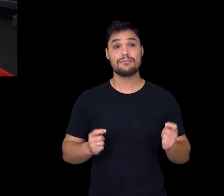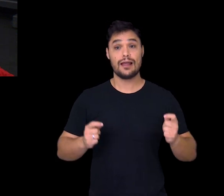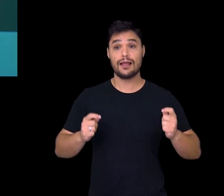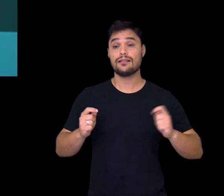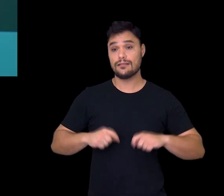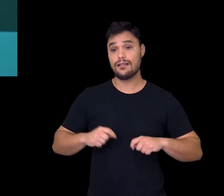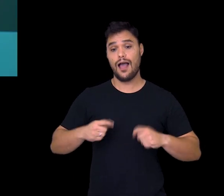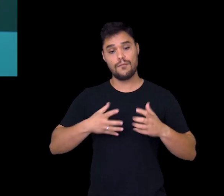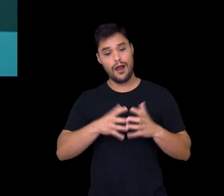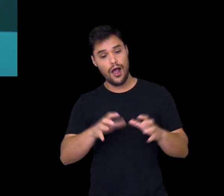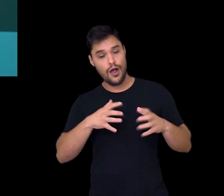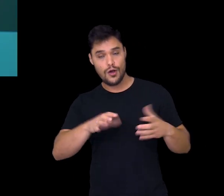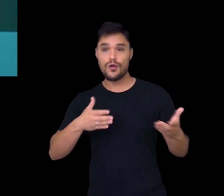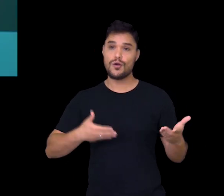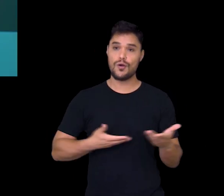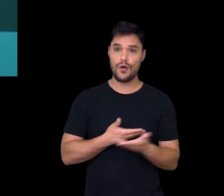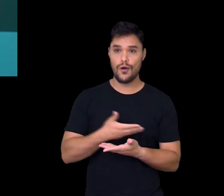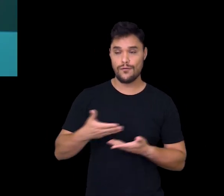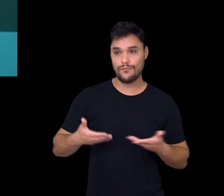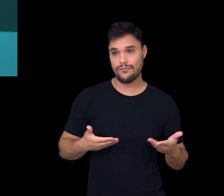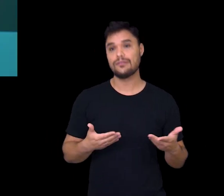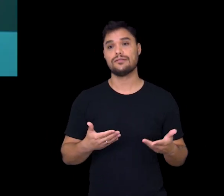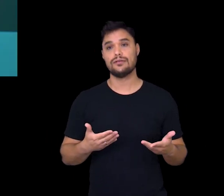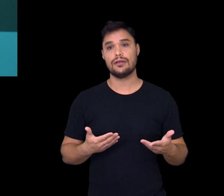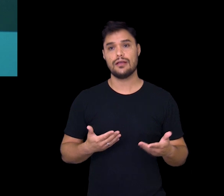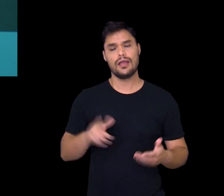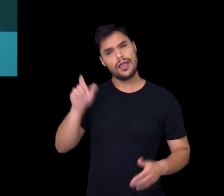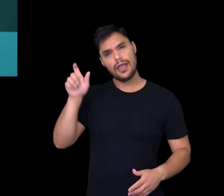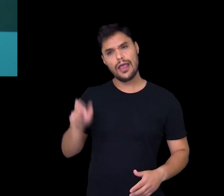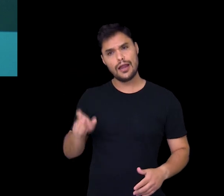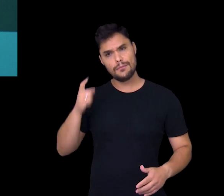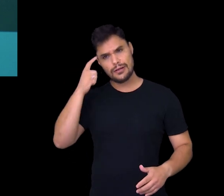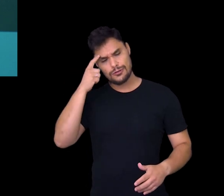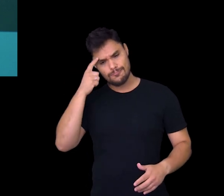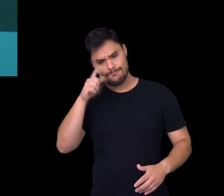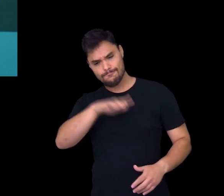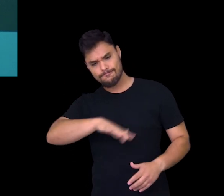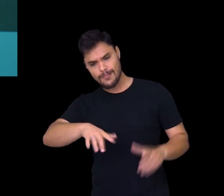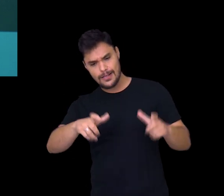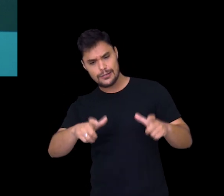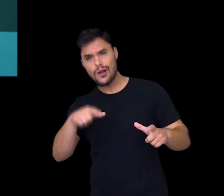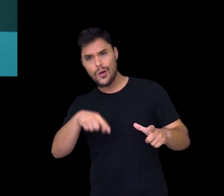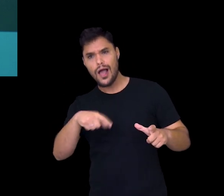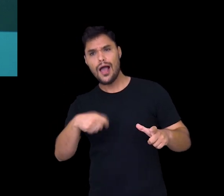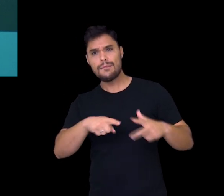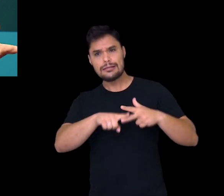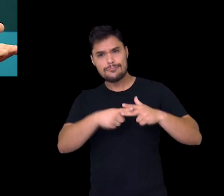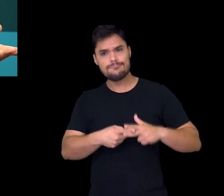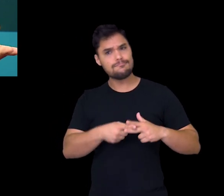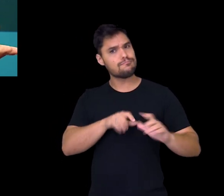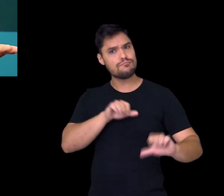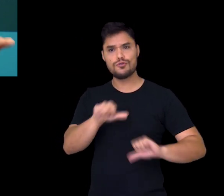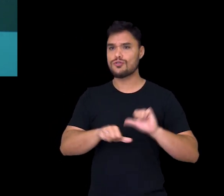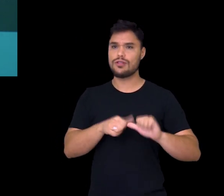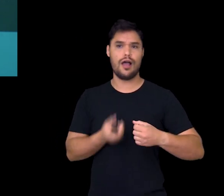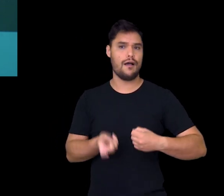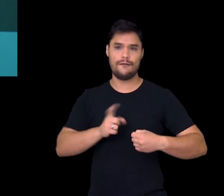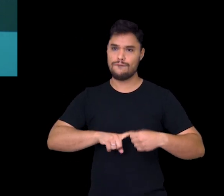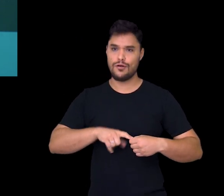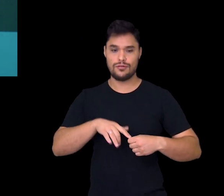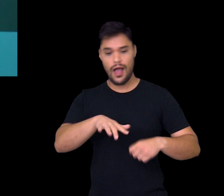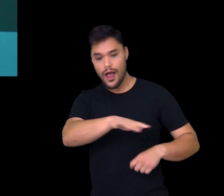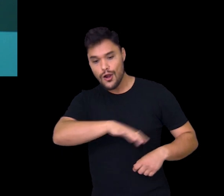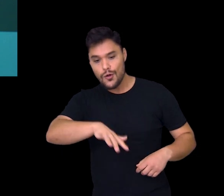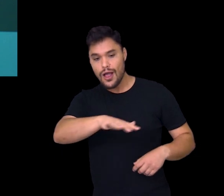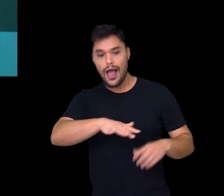com tudo isso. Então ele falou, olha, nós temos que reconstituir esse Salão Verde, essa Praça do Encontro. Então ele